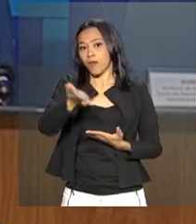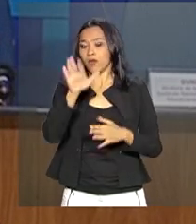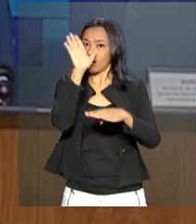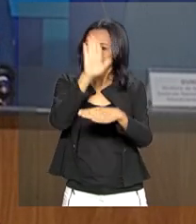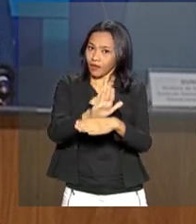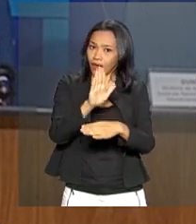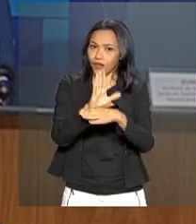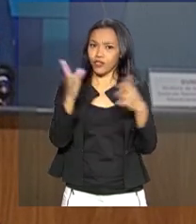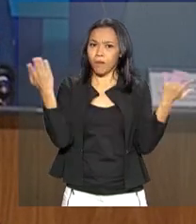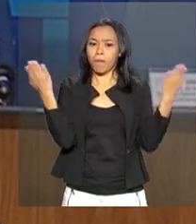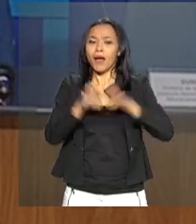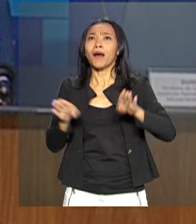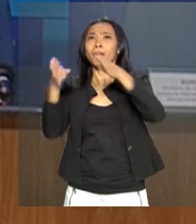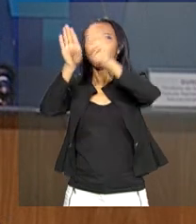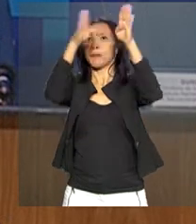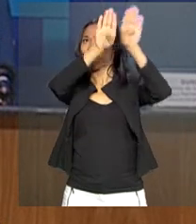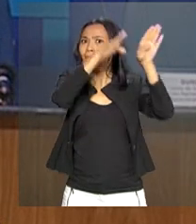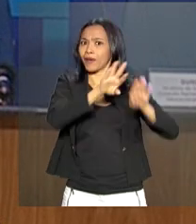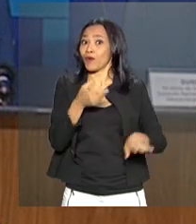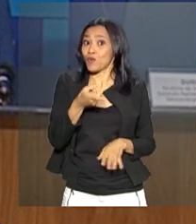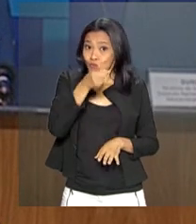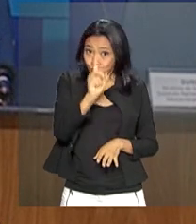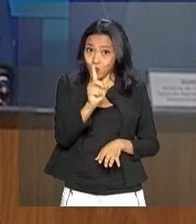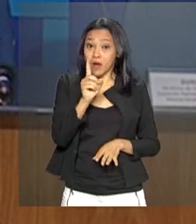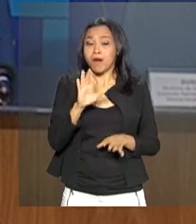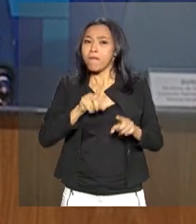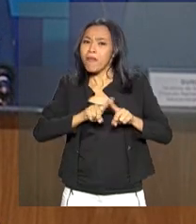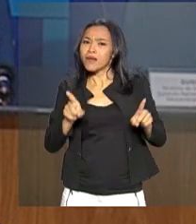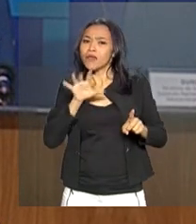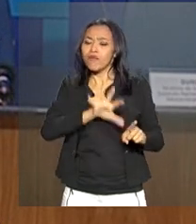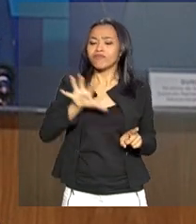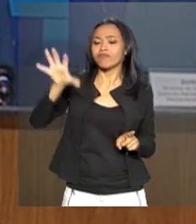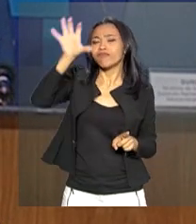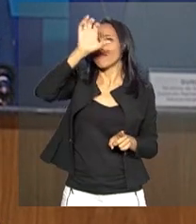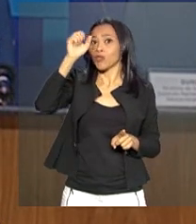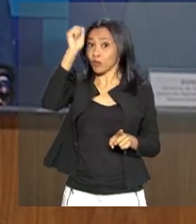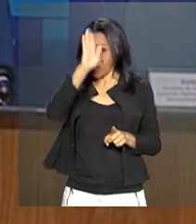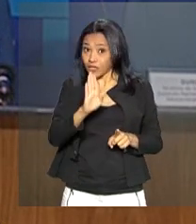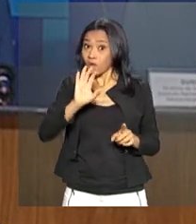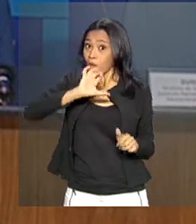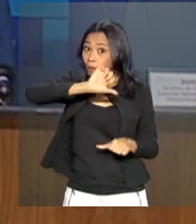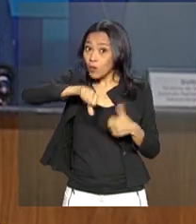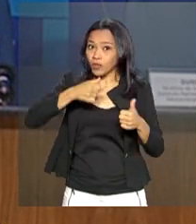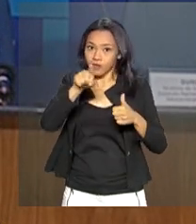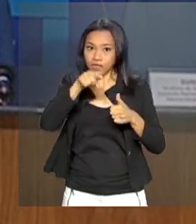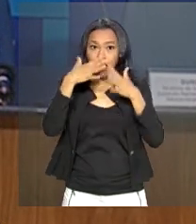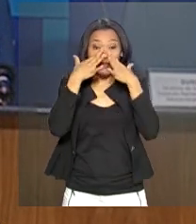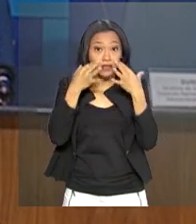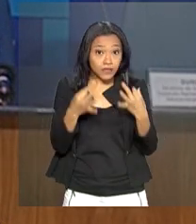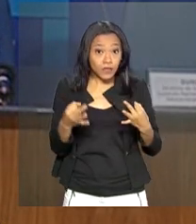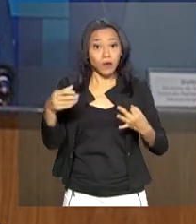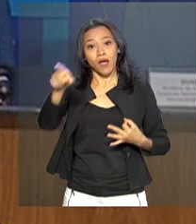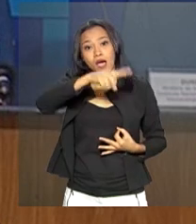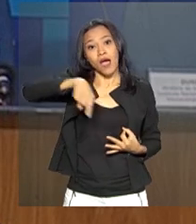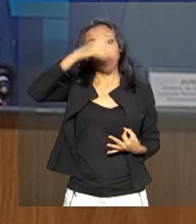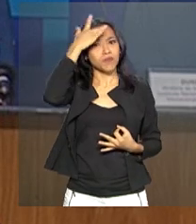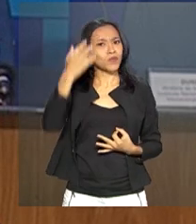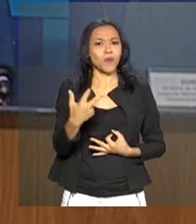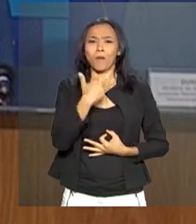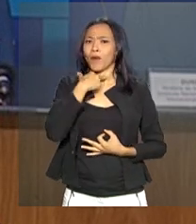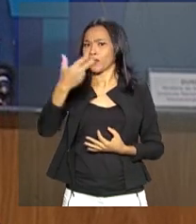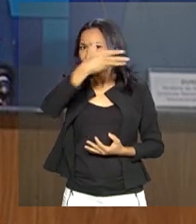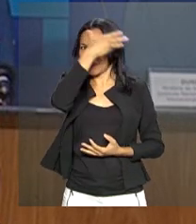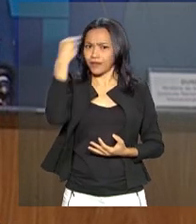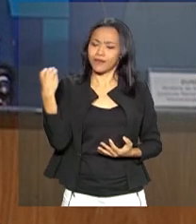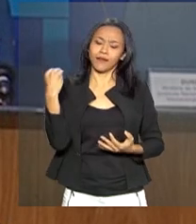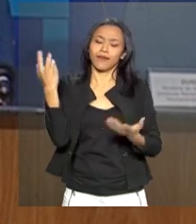fecham 1 hora do horário de Brasília, mas em algumas regiões do Brasil esse horário muda, então é preciso ficar atento. Os candidatos também não podem esquecer da